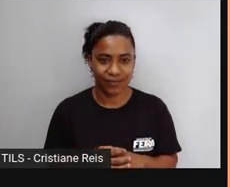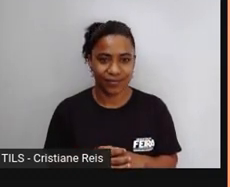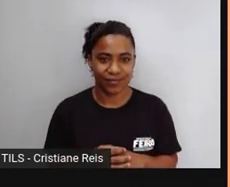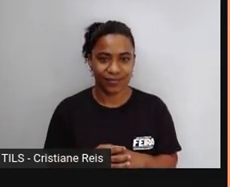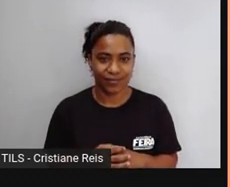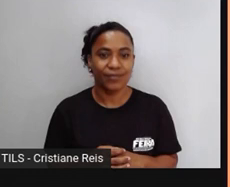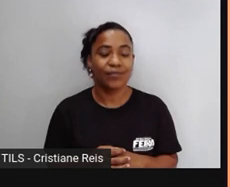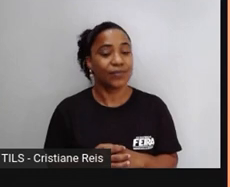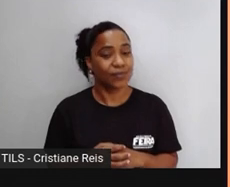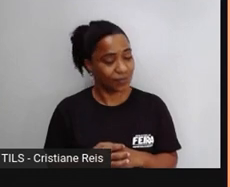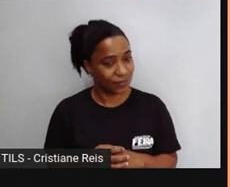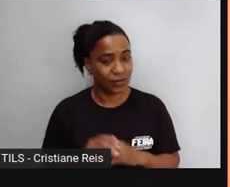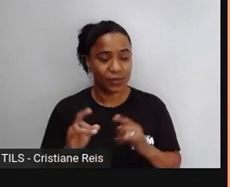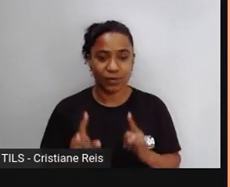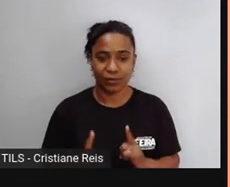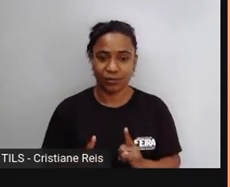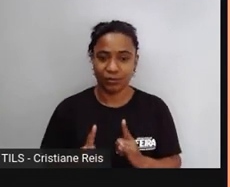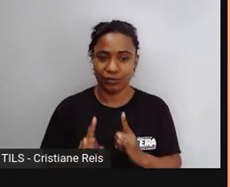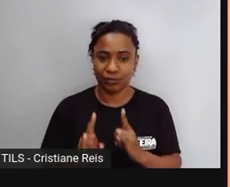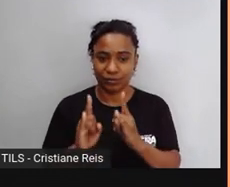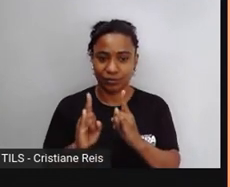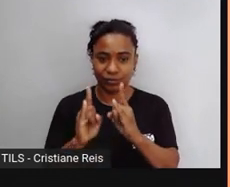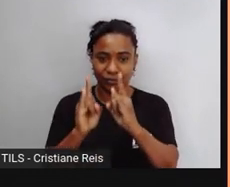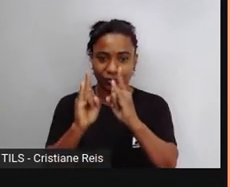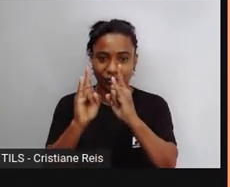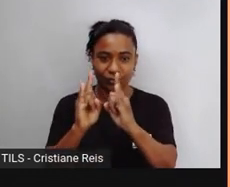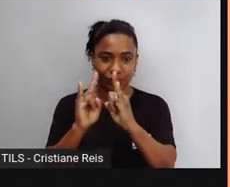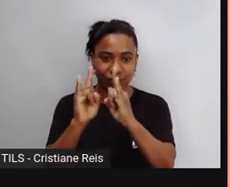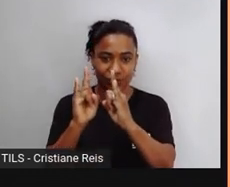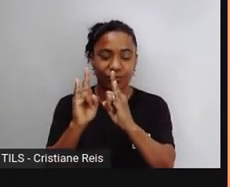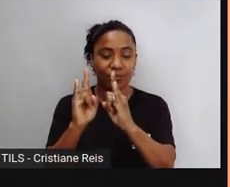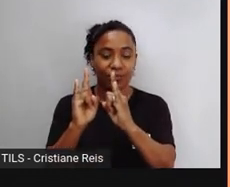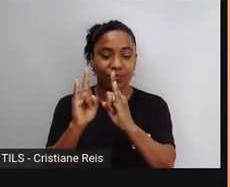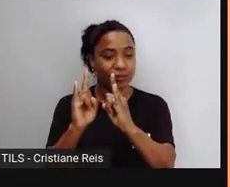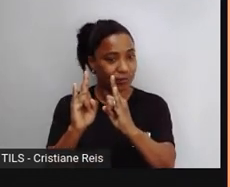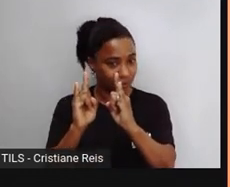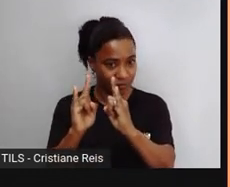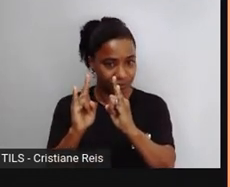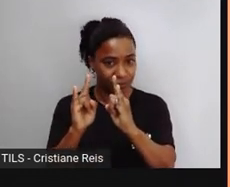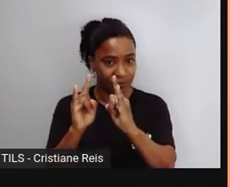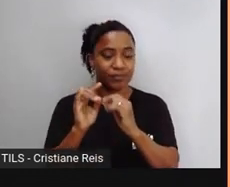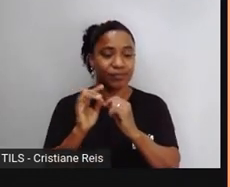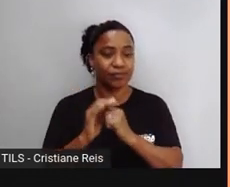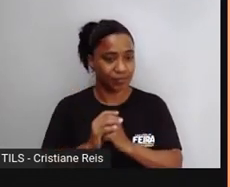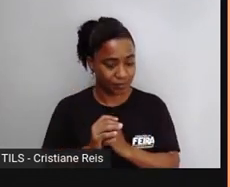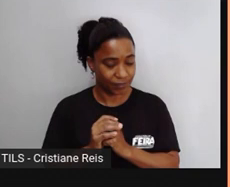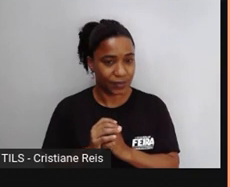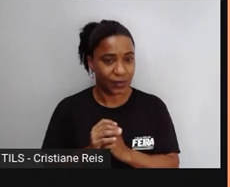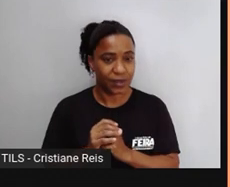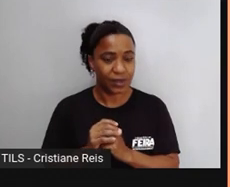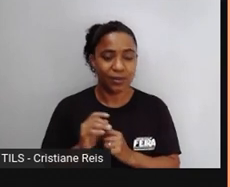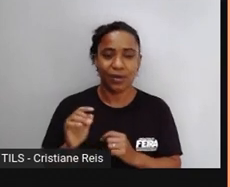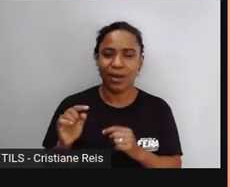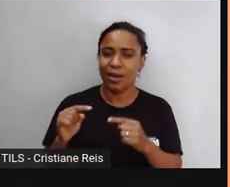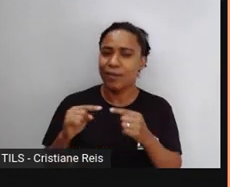Um apartamento é um termo americano, uma palavra, uma expressão